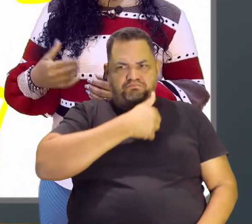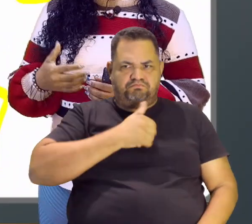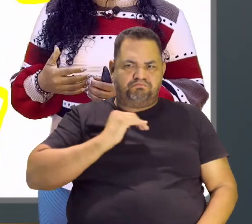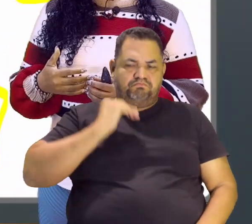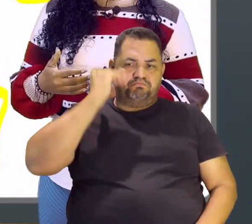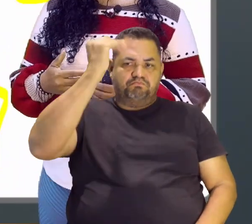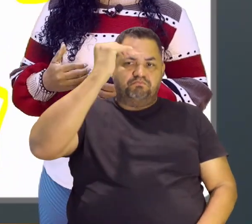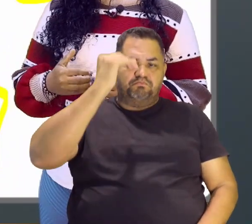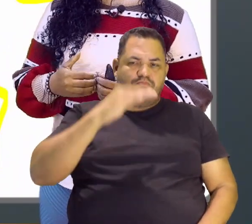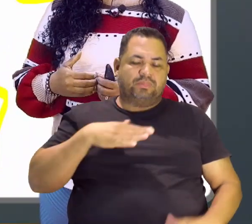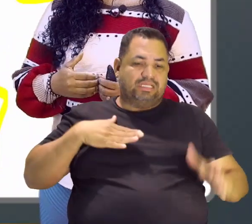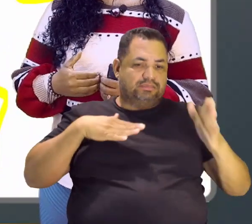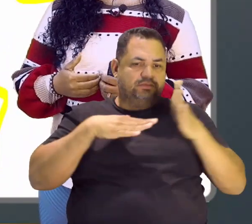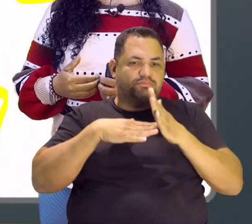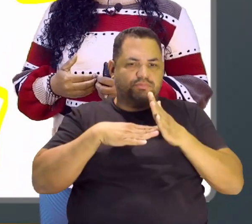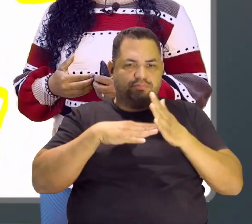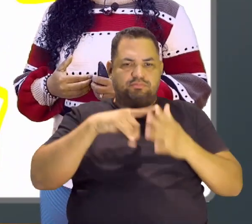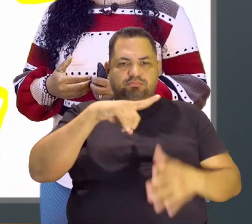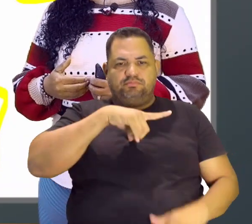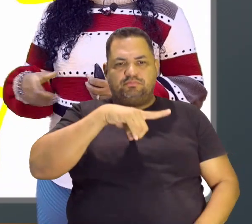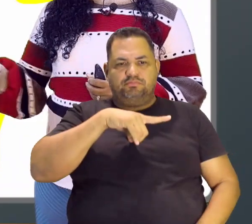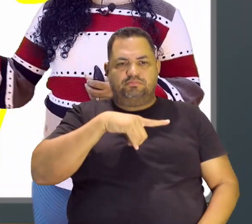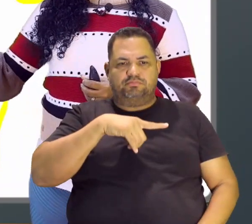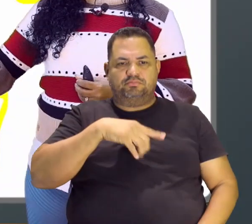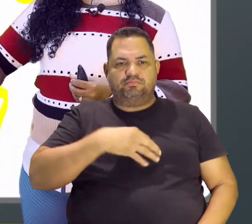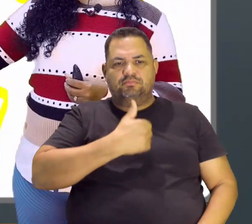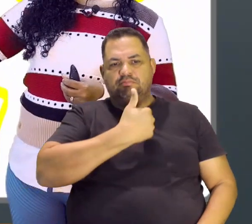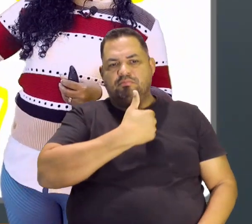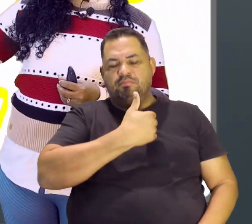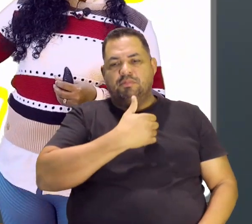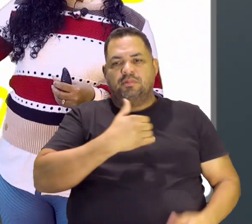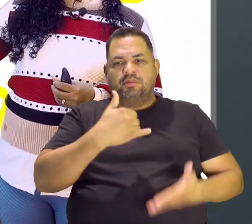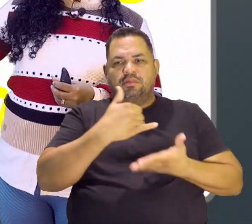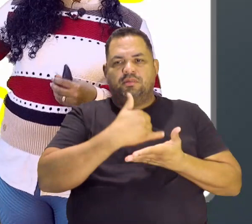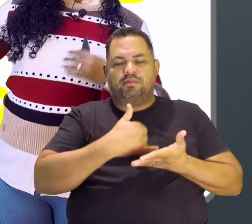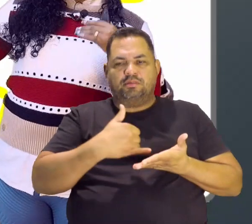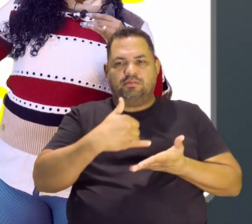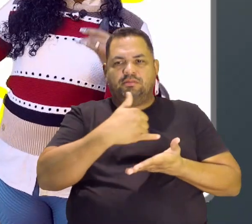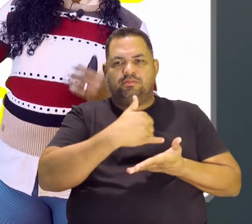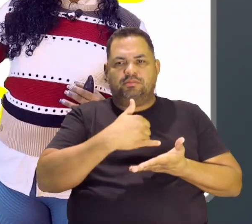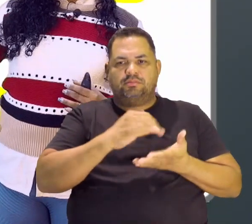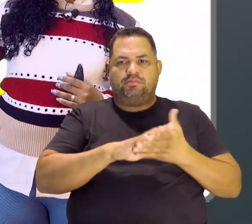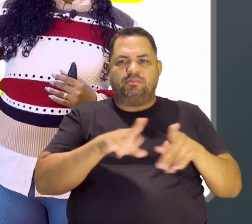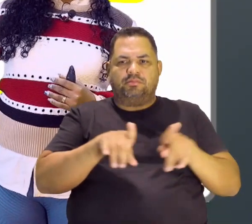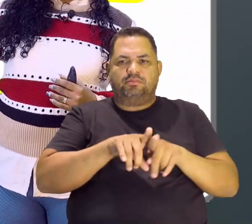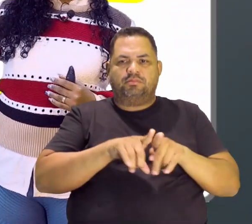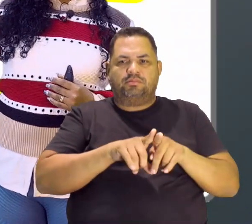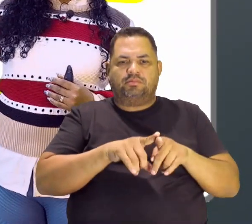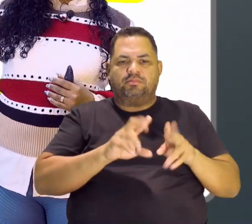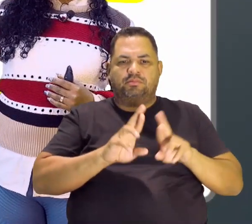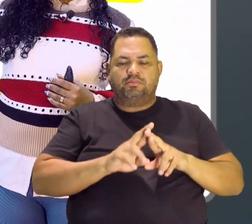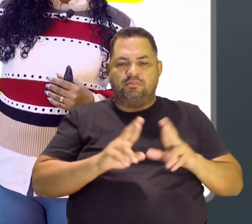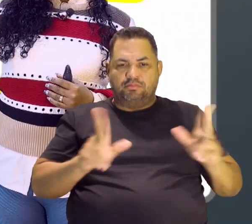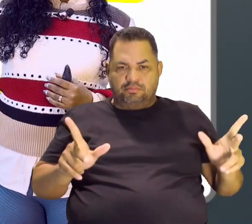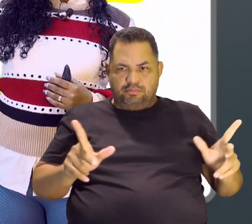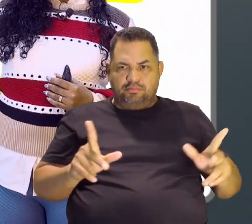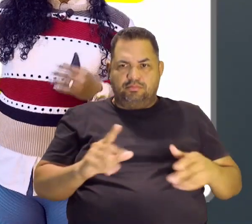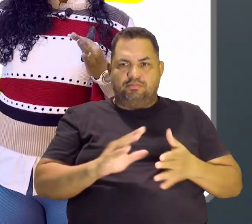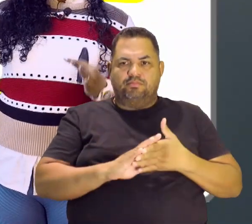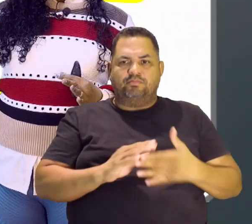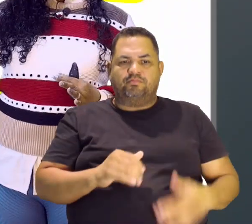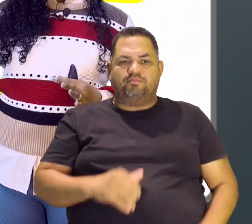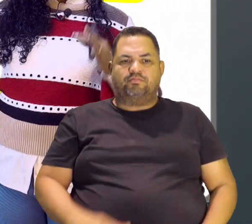é extremo. Então eu tenho uma maior porcentagem agora também, só que uma porcentagem diferente da anterior,